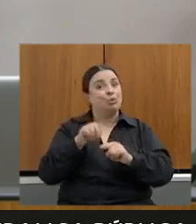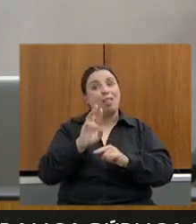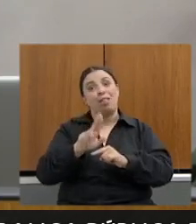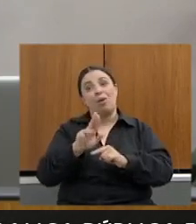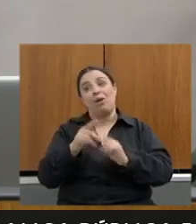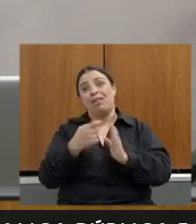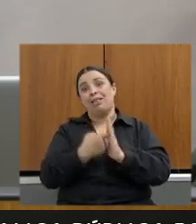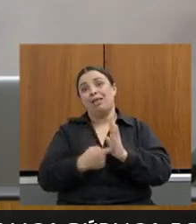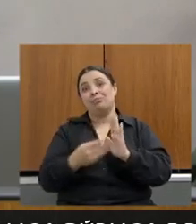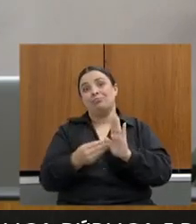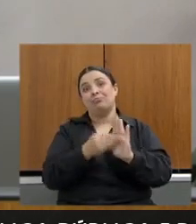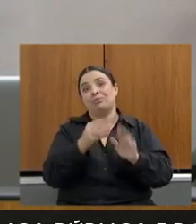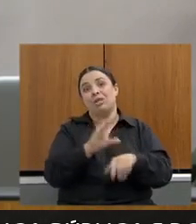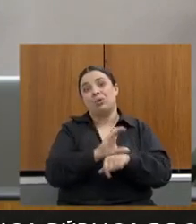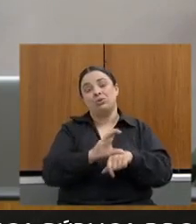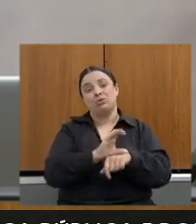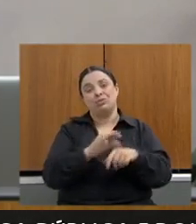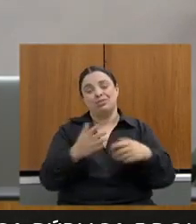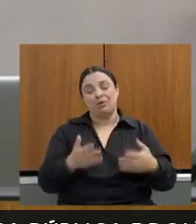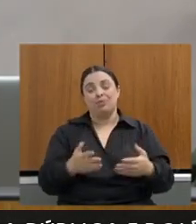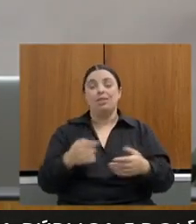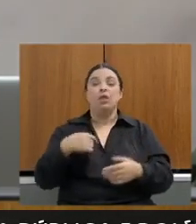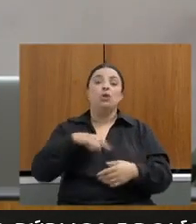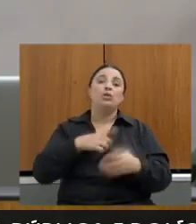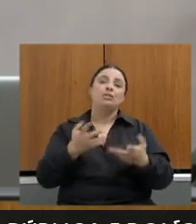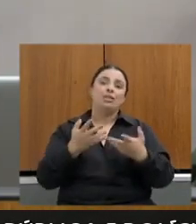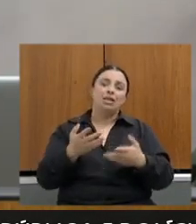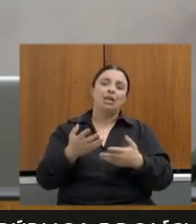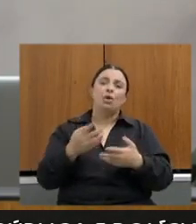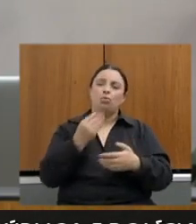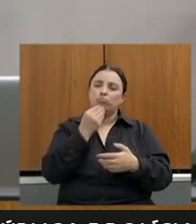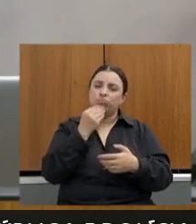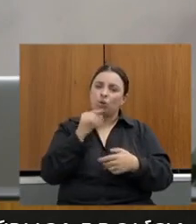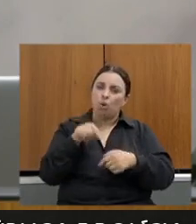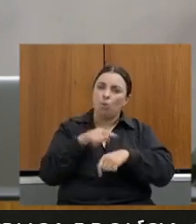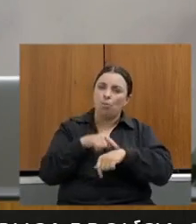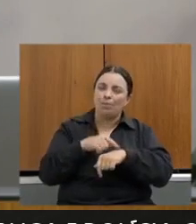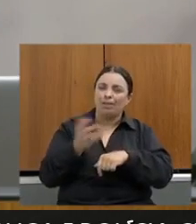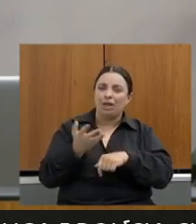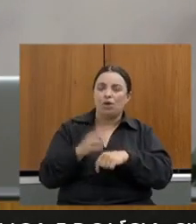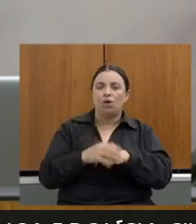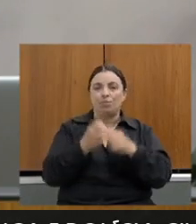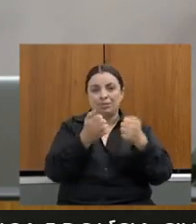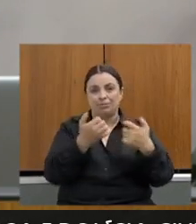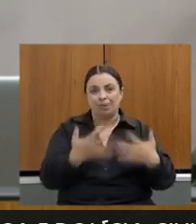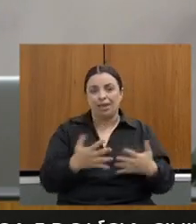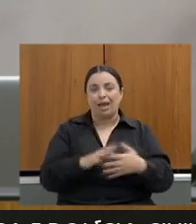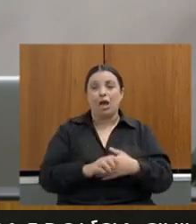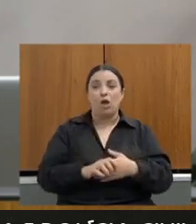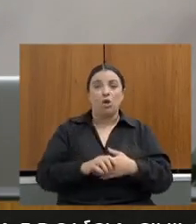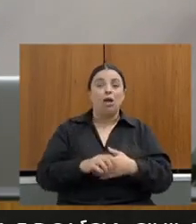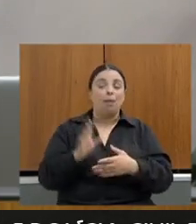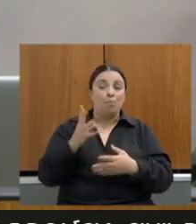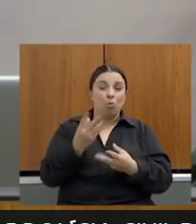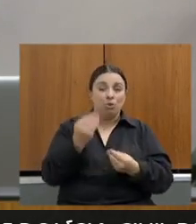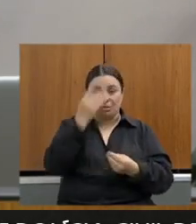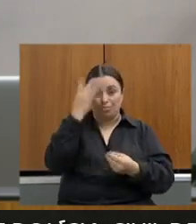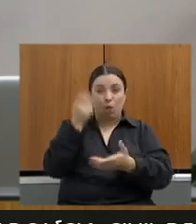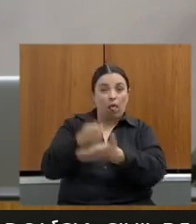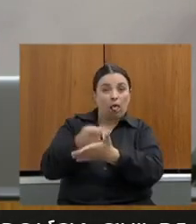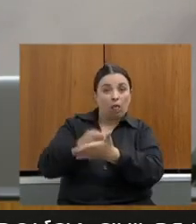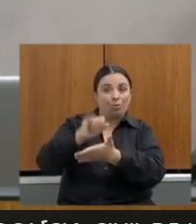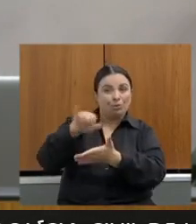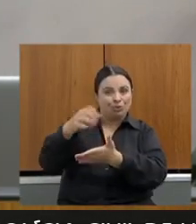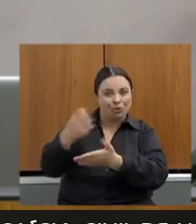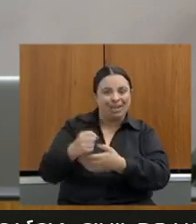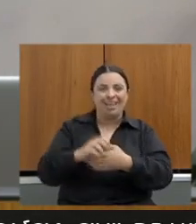nós queremos aqui aproveitar o momento chegar Deputado João Leite Eu amo muito cobrado Deputado e alegria foi muito cobrado